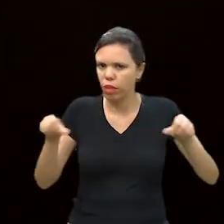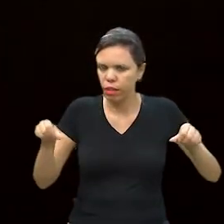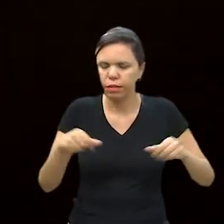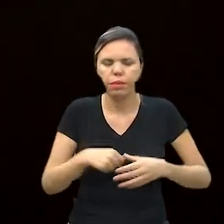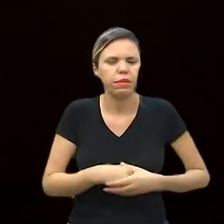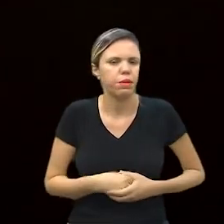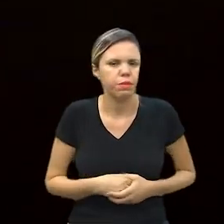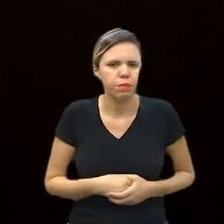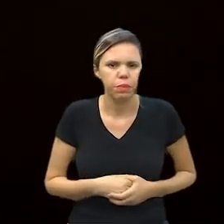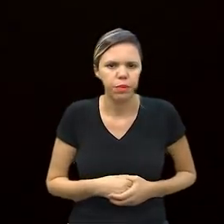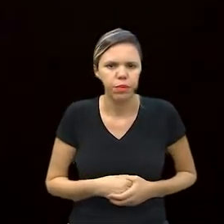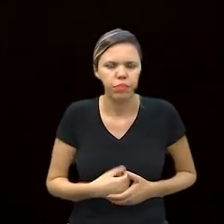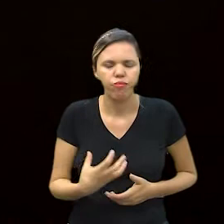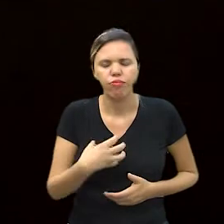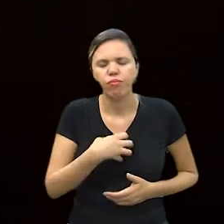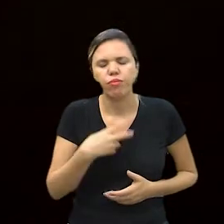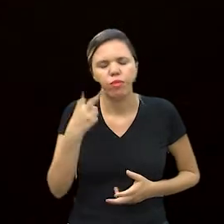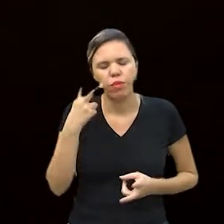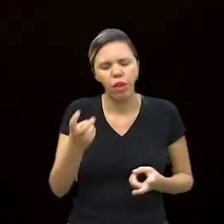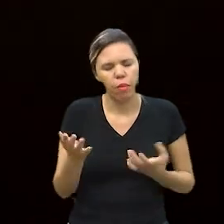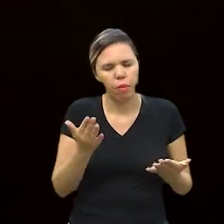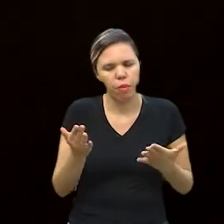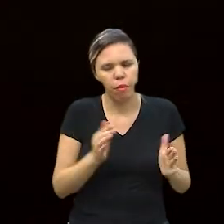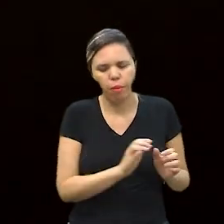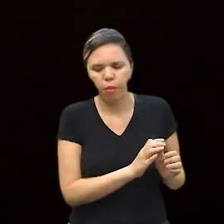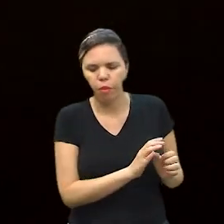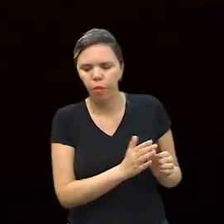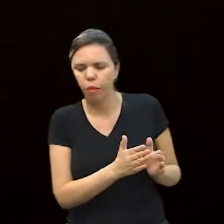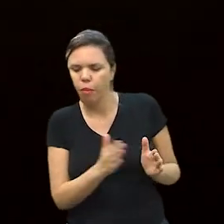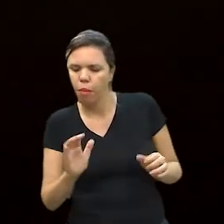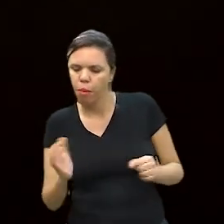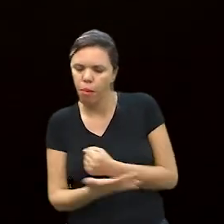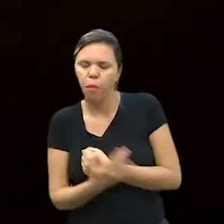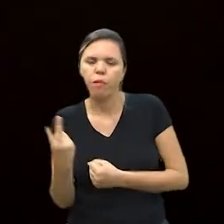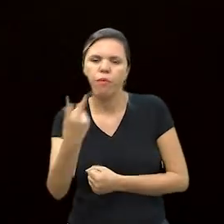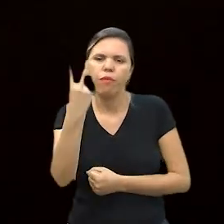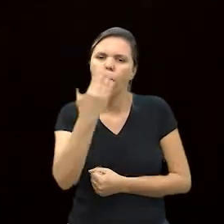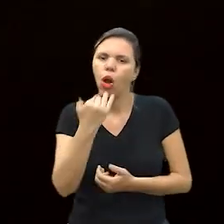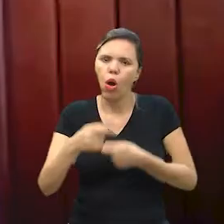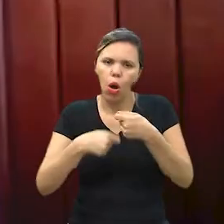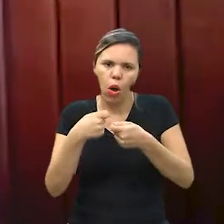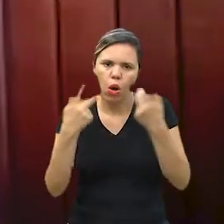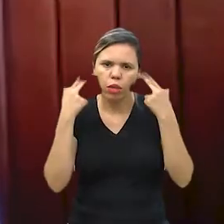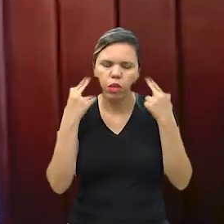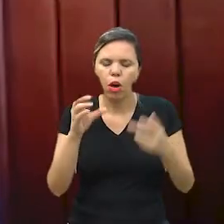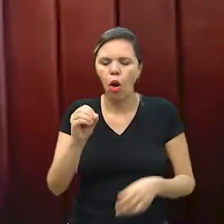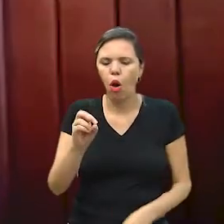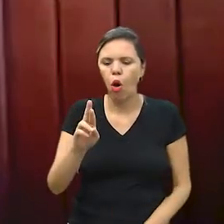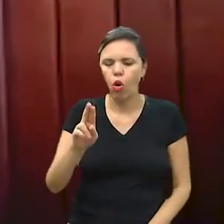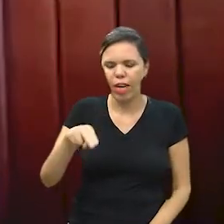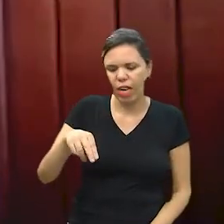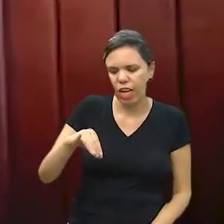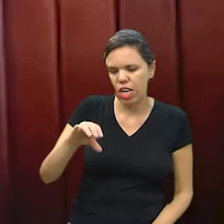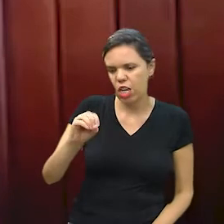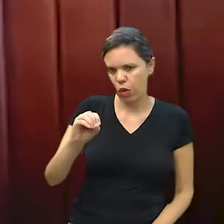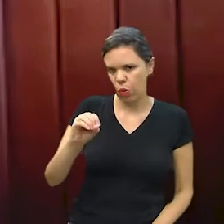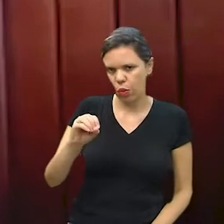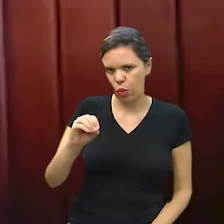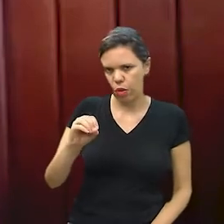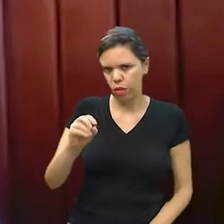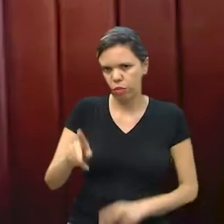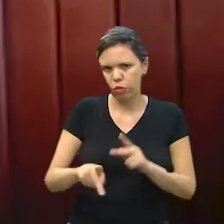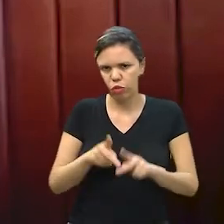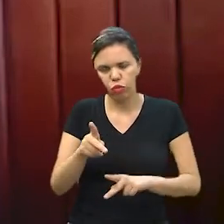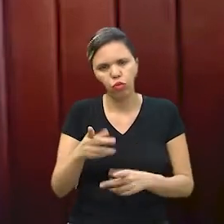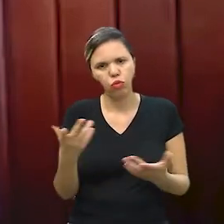Bom, o que eu senti com a pandemia é que as pessoas reconhecem o valor do alimento orgânico, né? Então, as vendas só não aumentaram porque as pessoas não podiam sair de